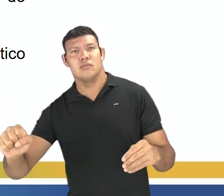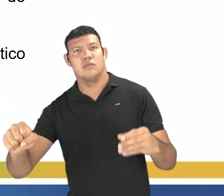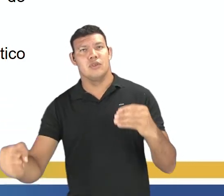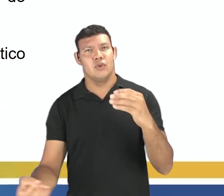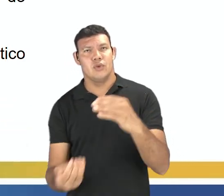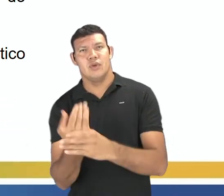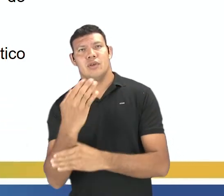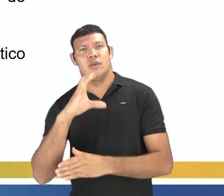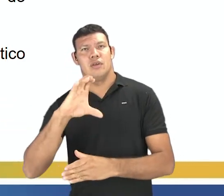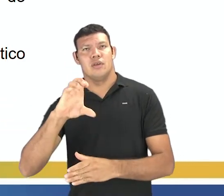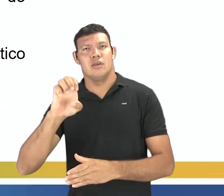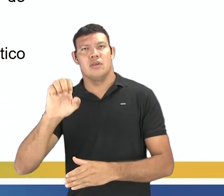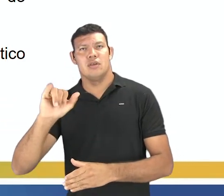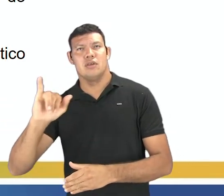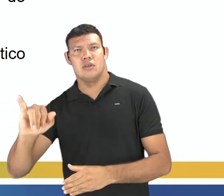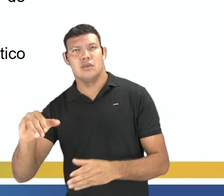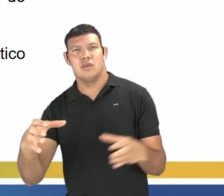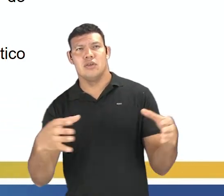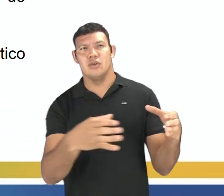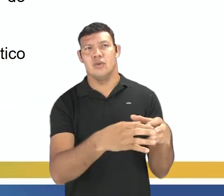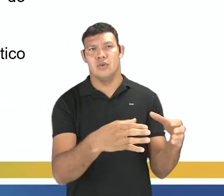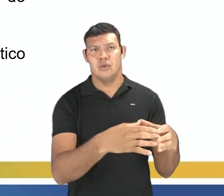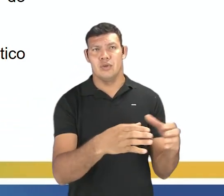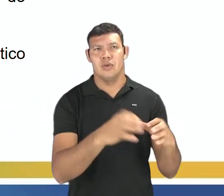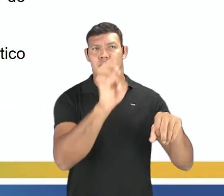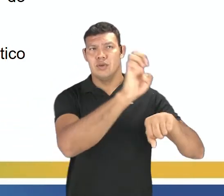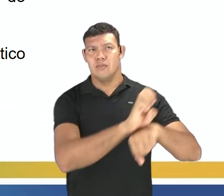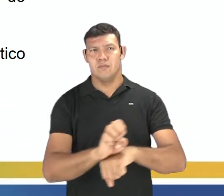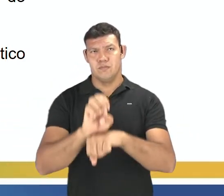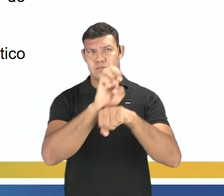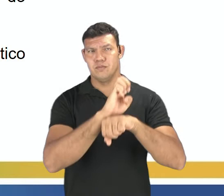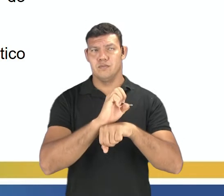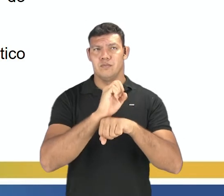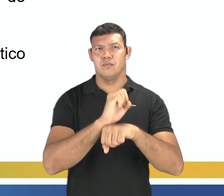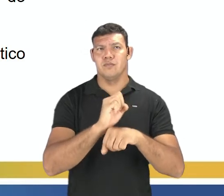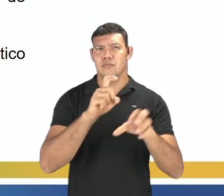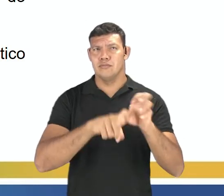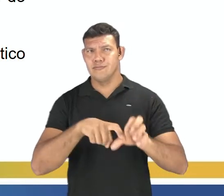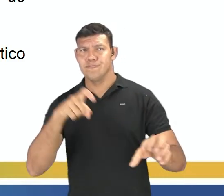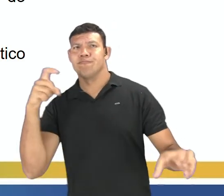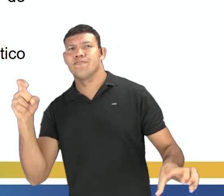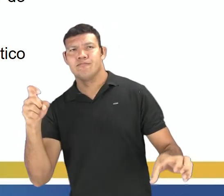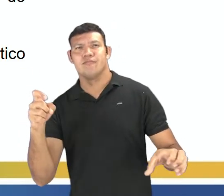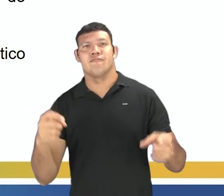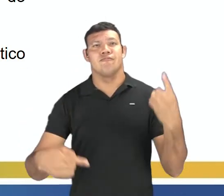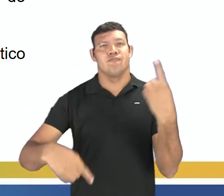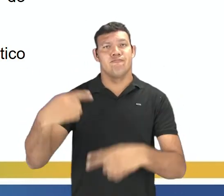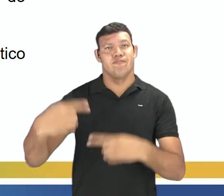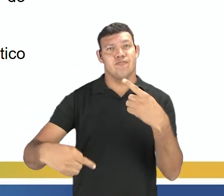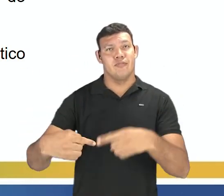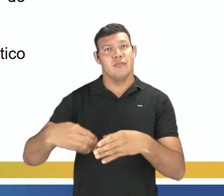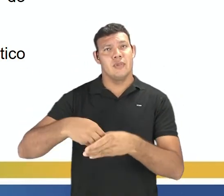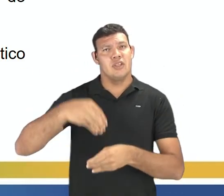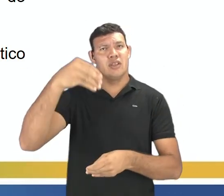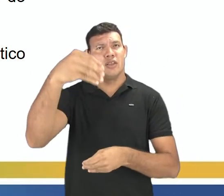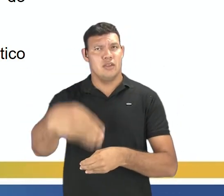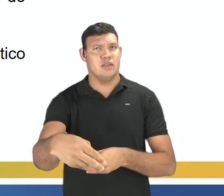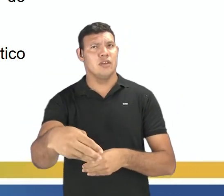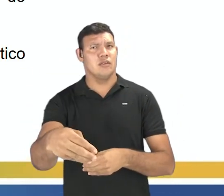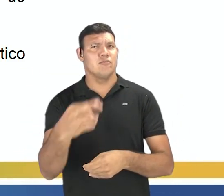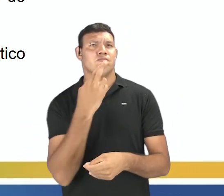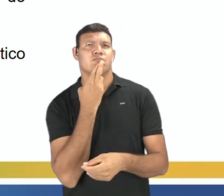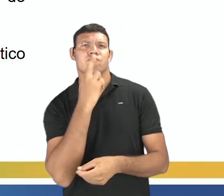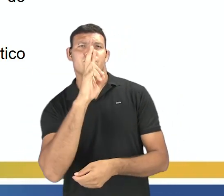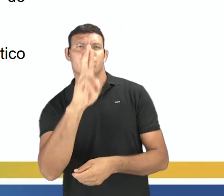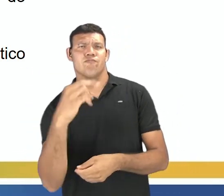comentando agora. Essas comunidades vão trazer à tona aí um novo modelo de estruturação para a região. Na política externa, o